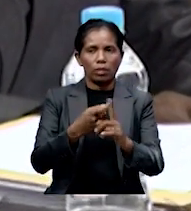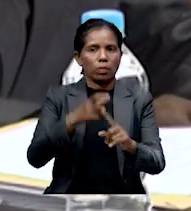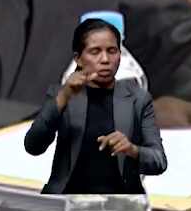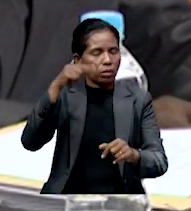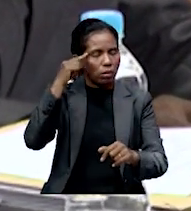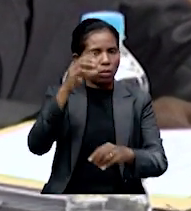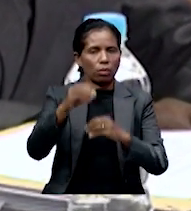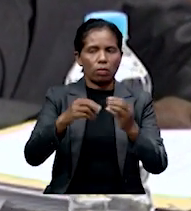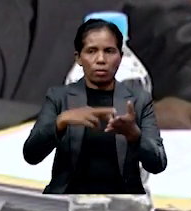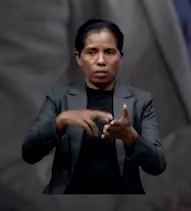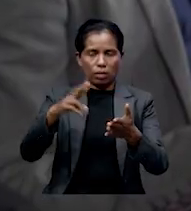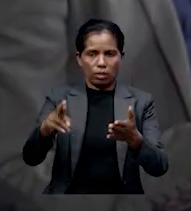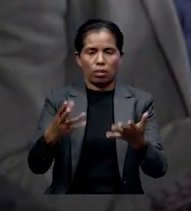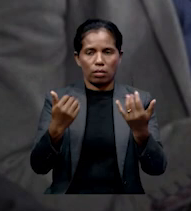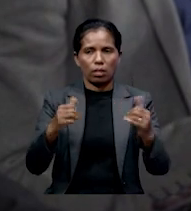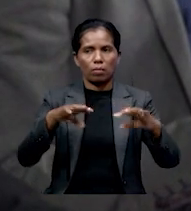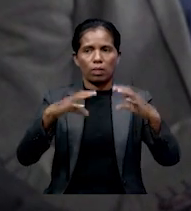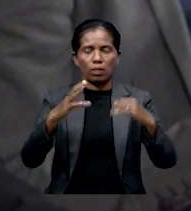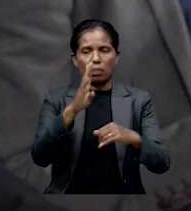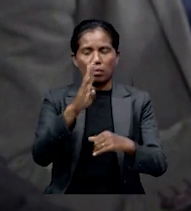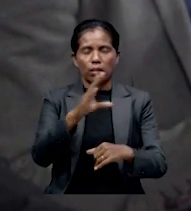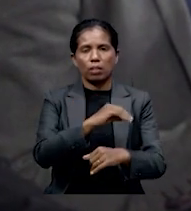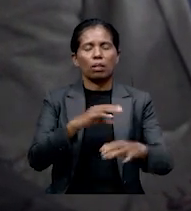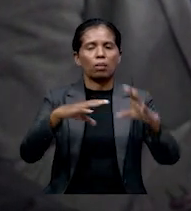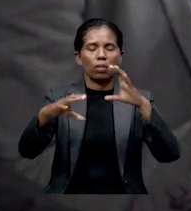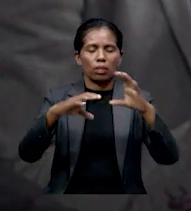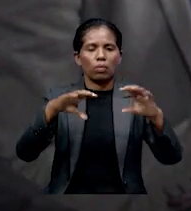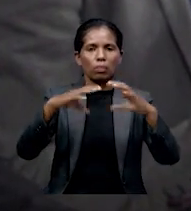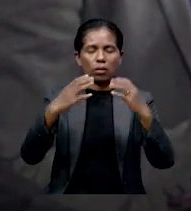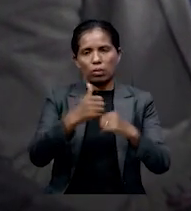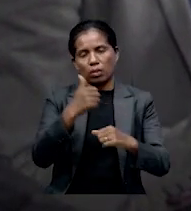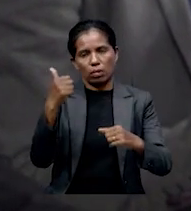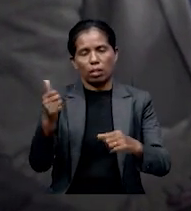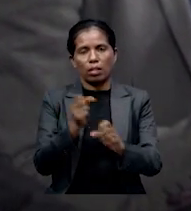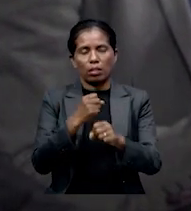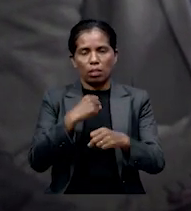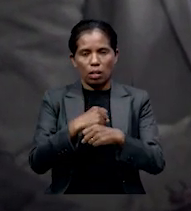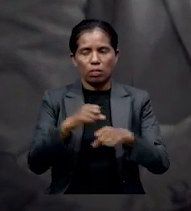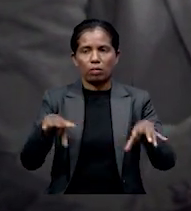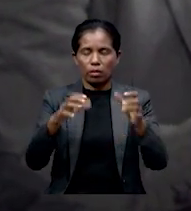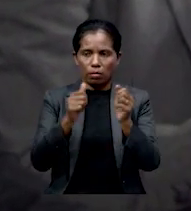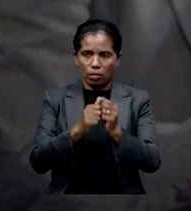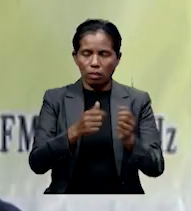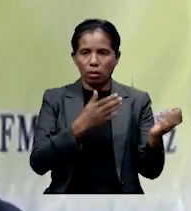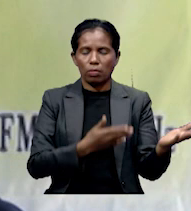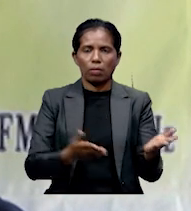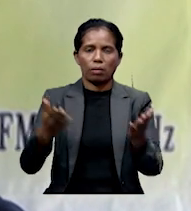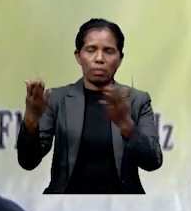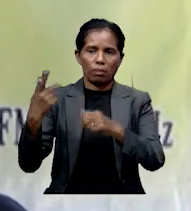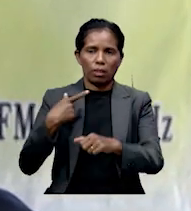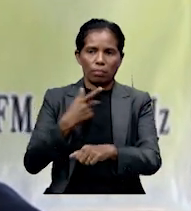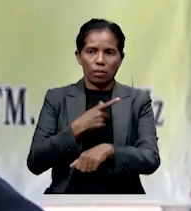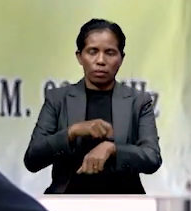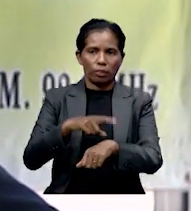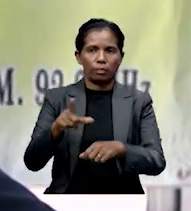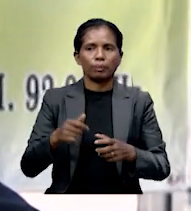a ratificação. No é Comissão B se comunica com a Comissão Siraceluk, onde há o parecer molo caruca ba plenária. Se de